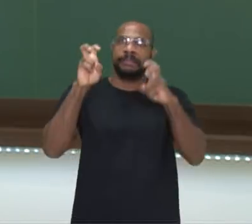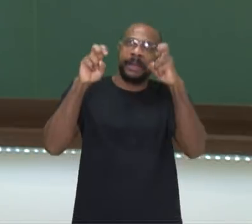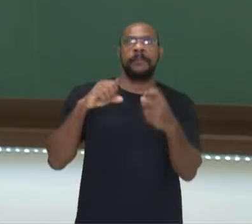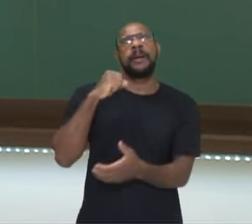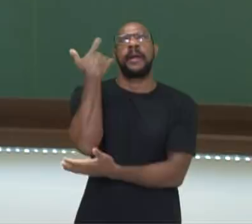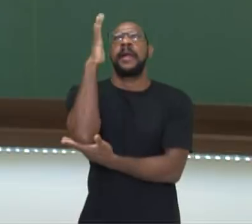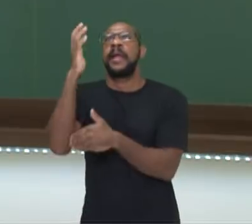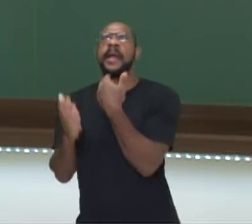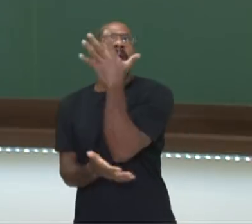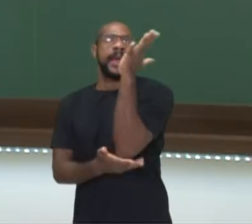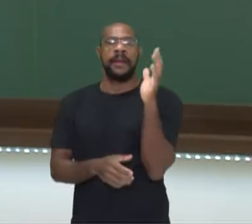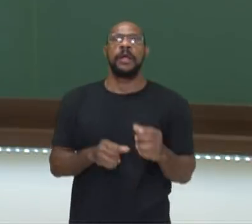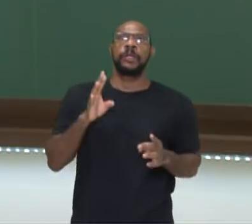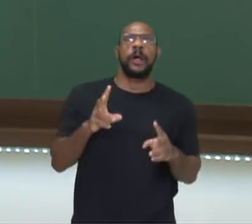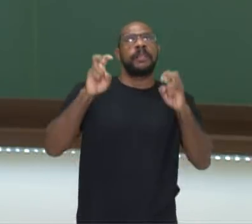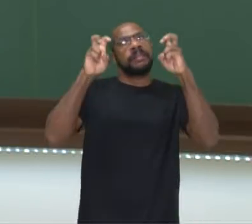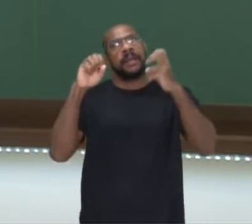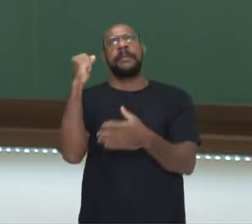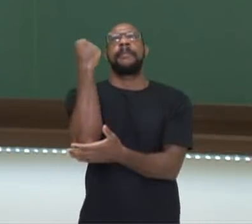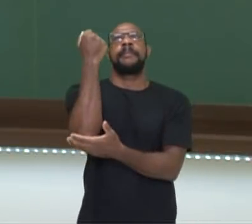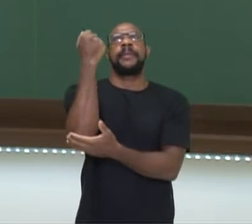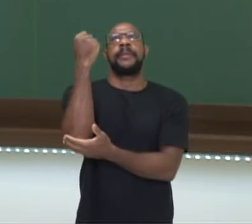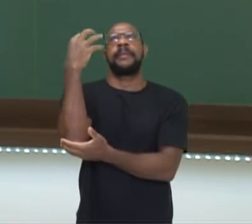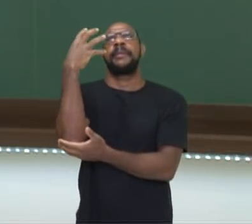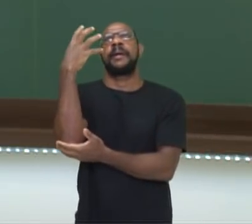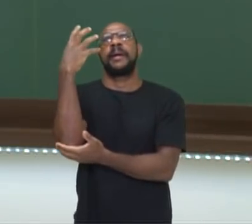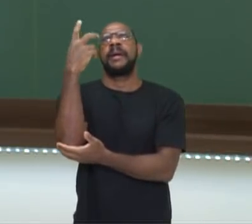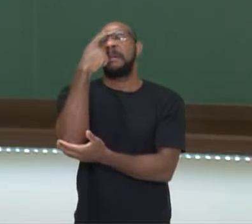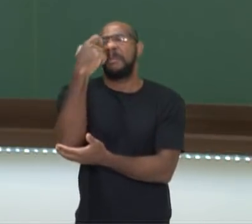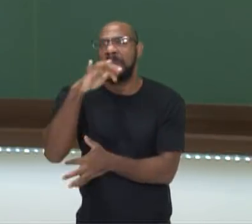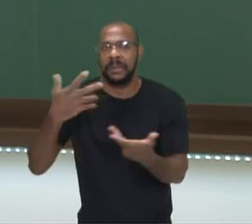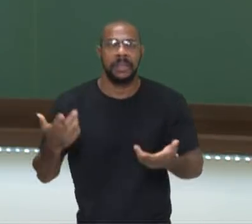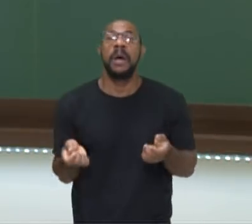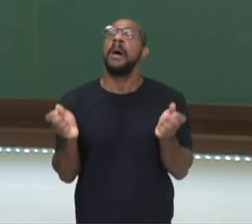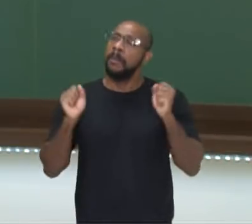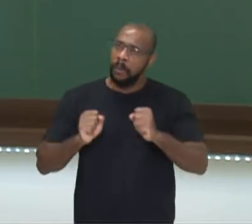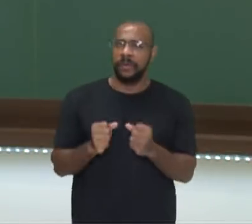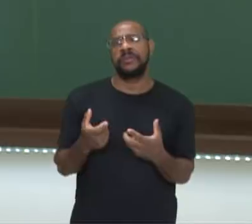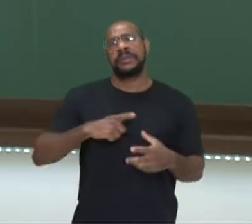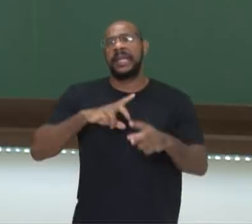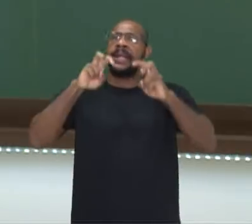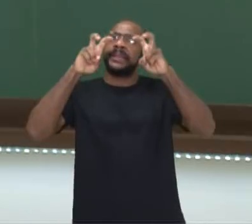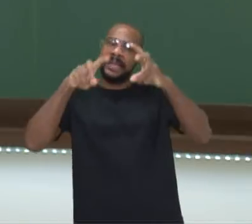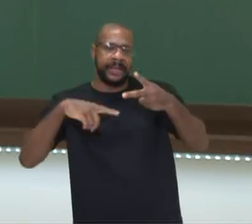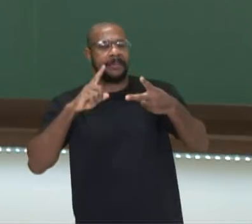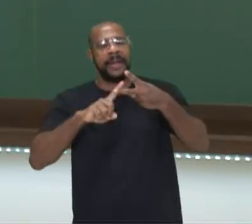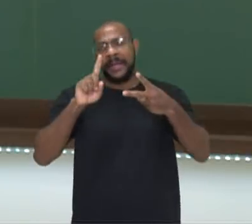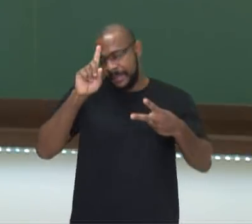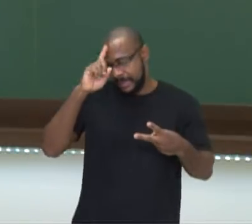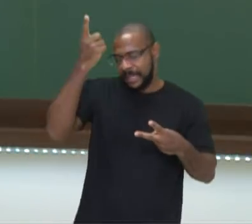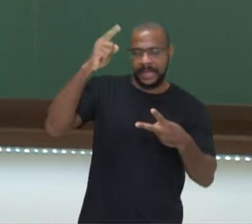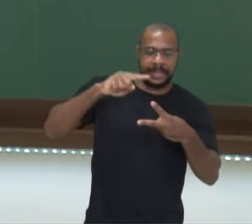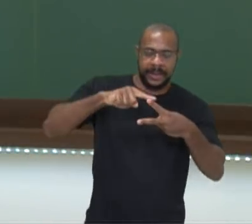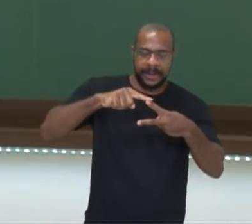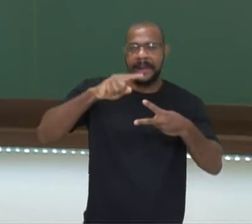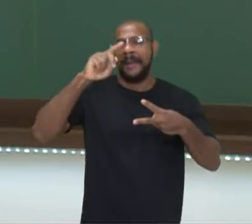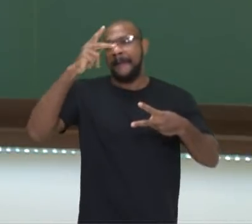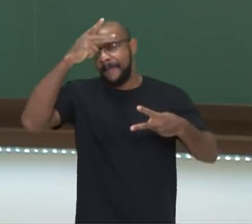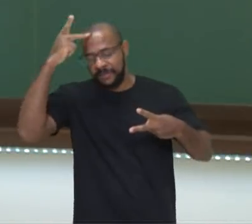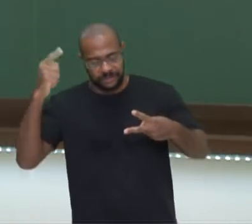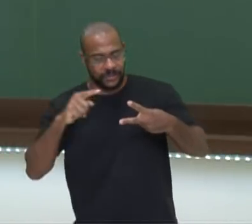de poluição? Não. Nós podemos falar sobre pessoas, nós podemos falar sobre ideias, nós podemos falar